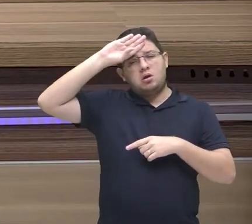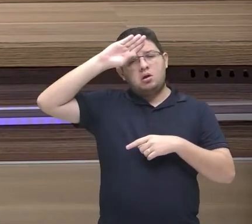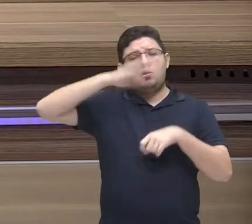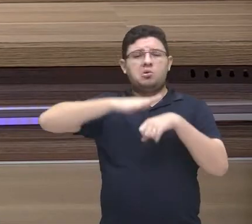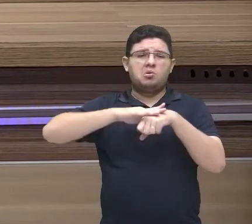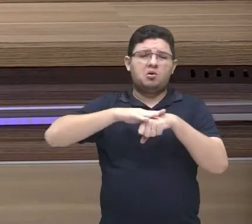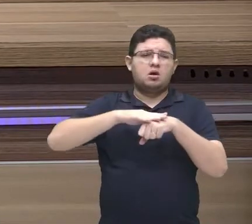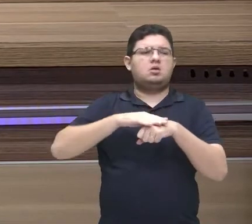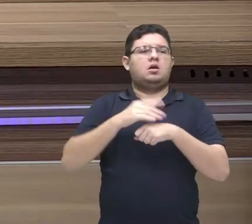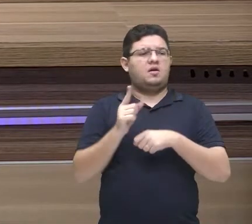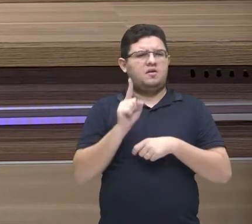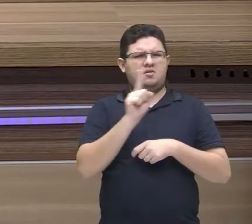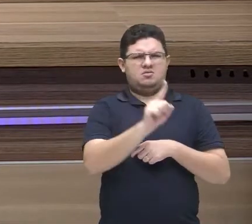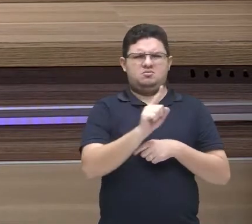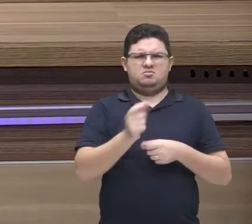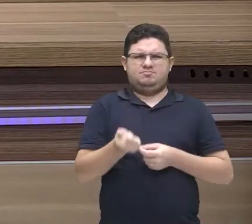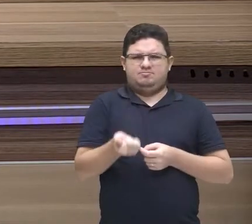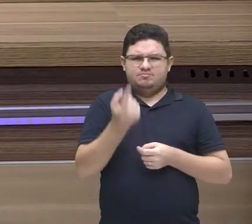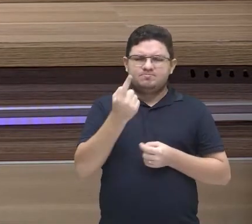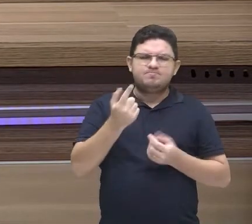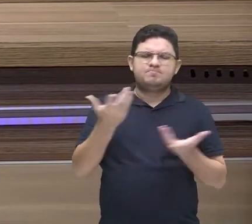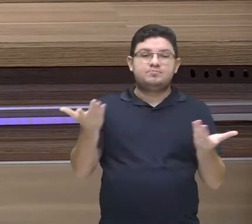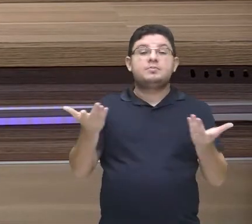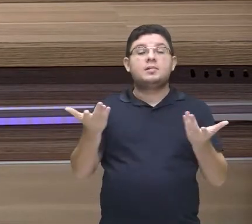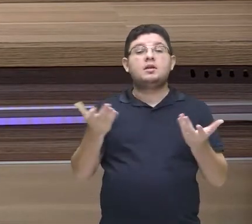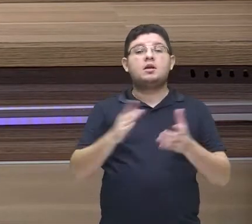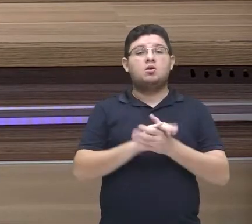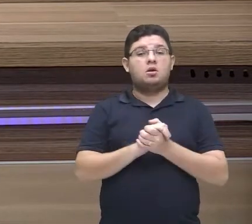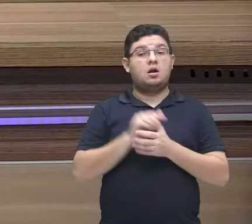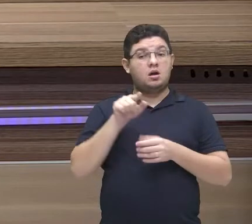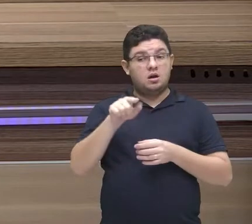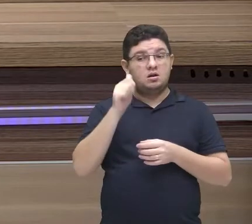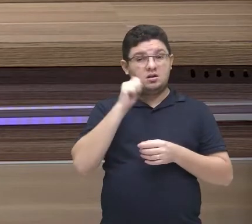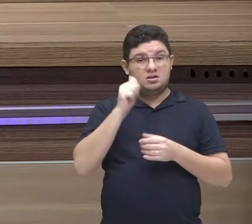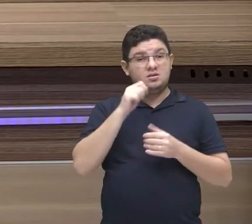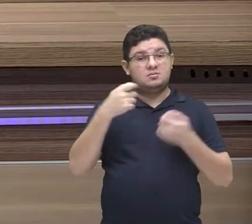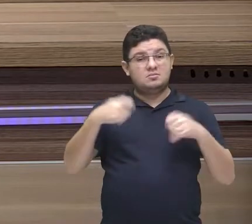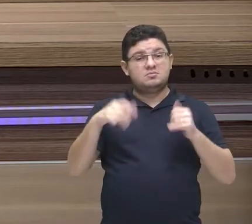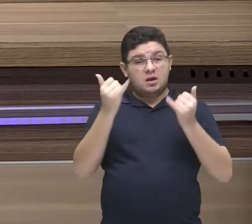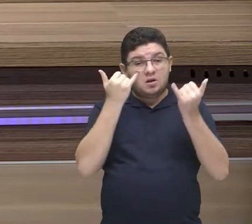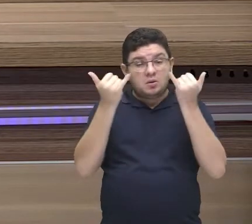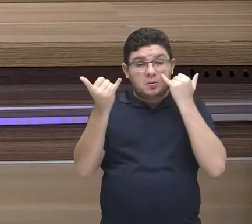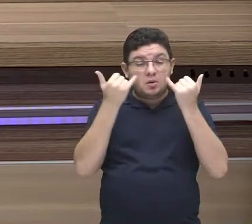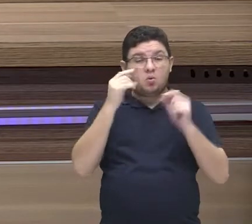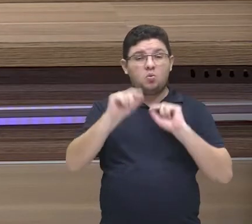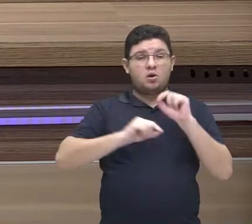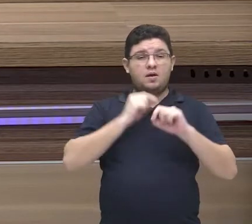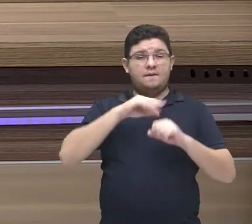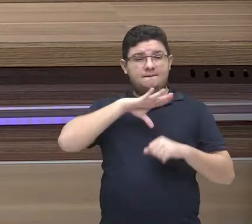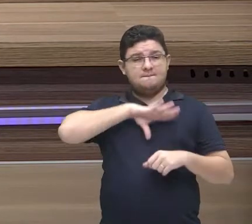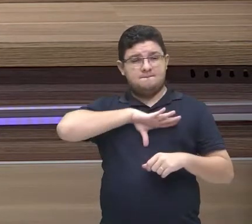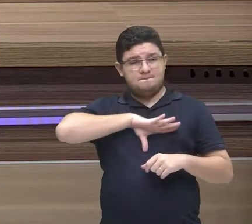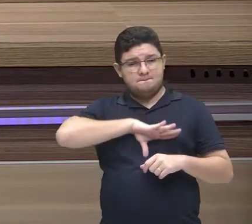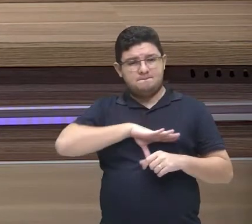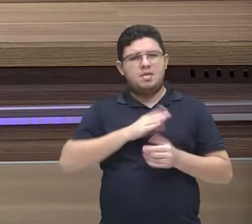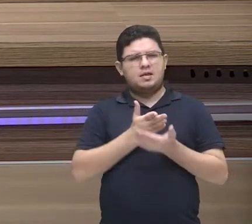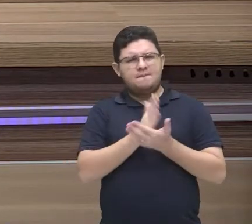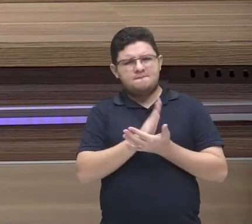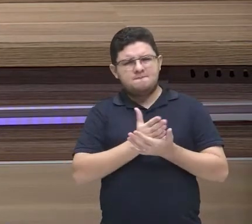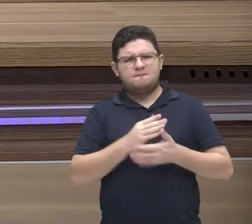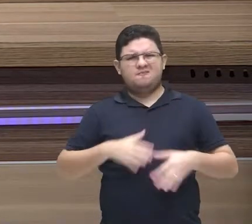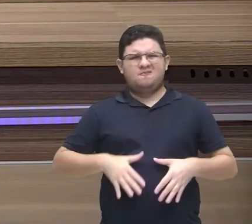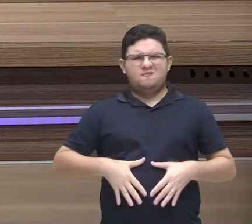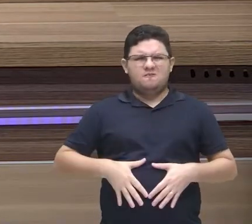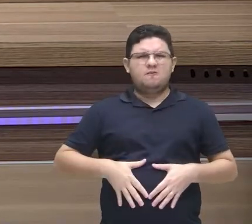ter mais informação para ela, porque começa a cólica menstrual, tem um sangramento que é normal, que vai acontecer, mas às vezes elas